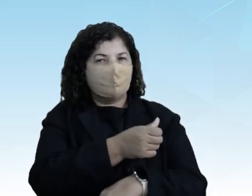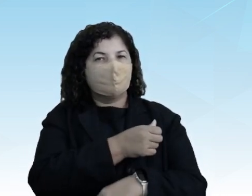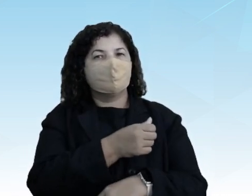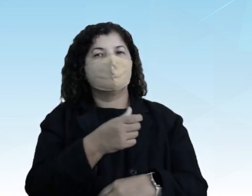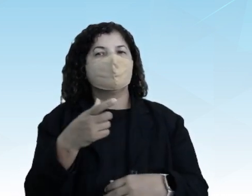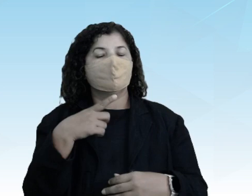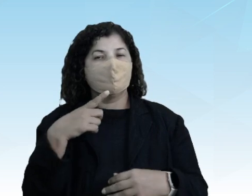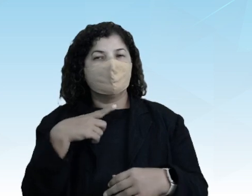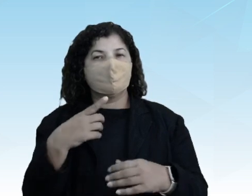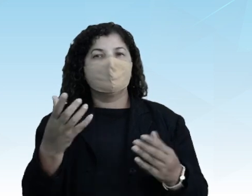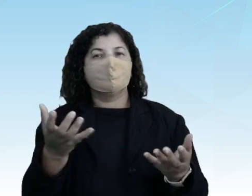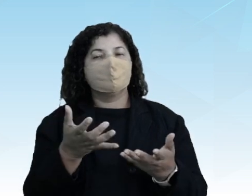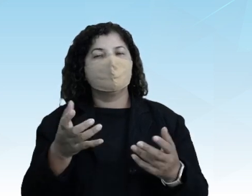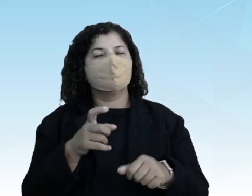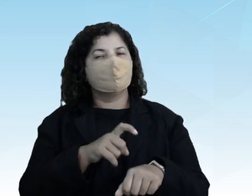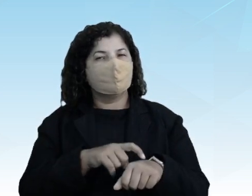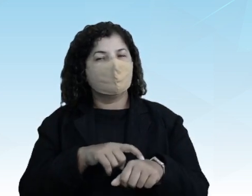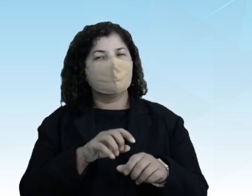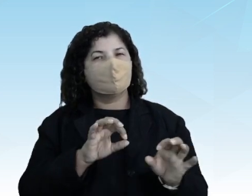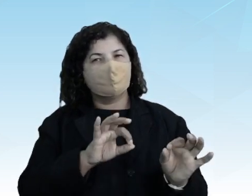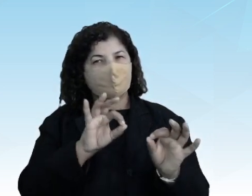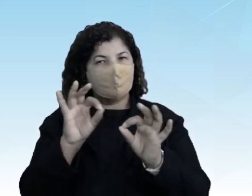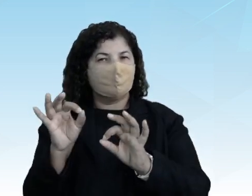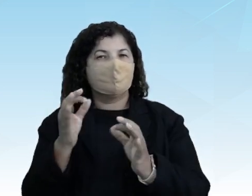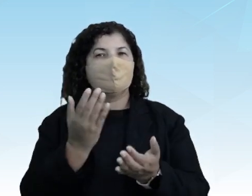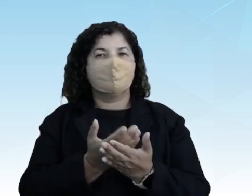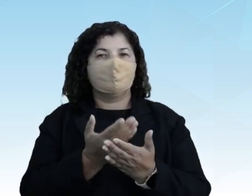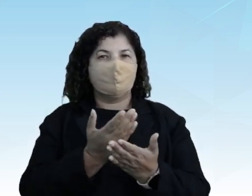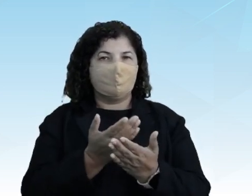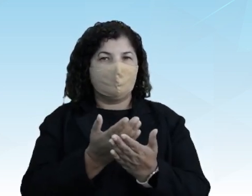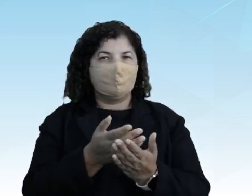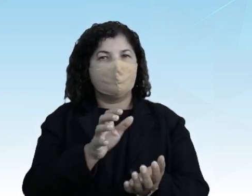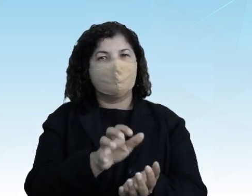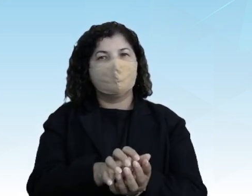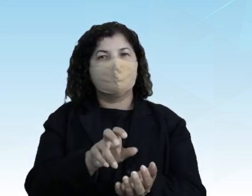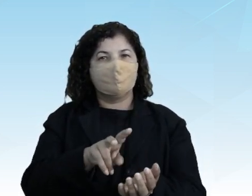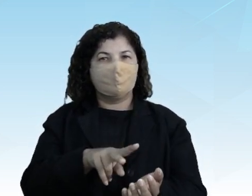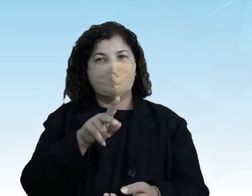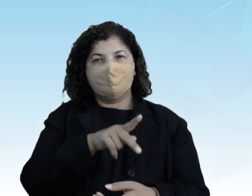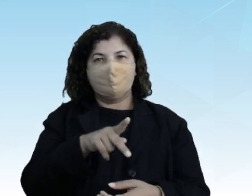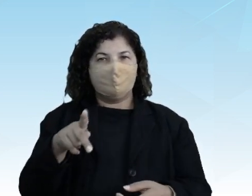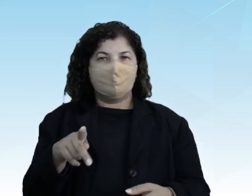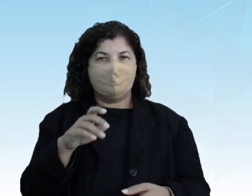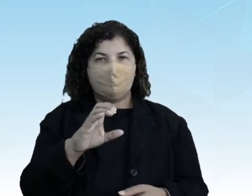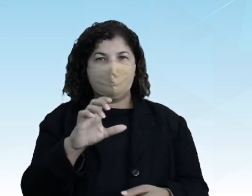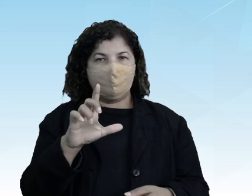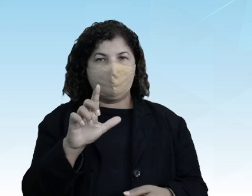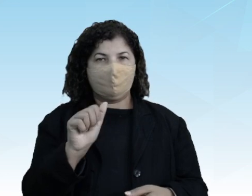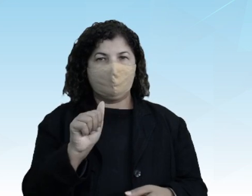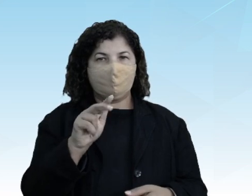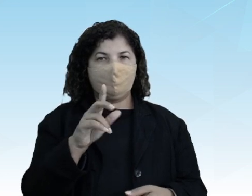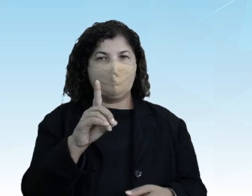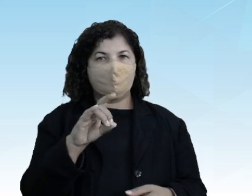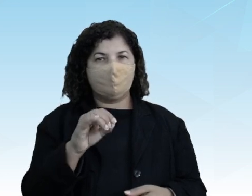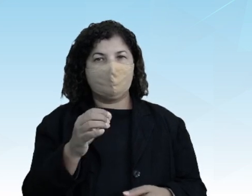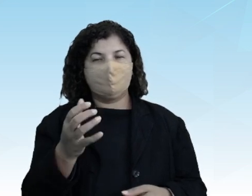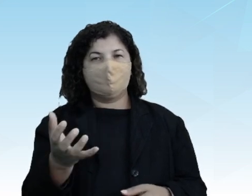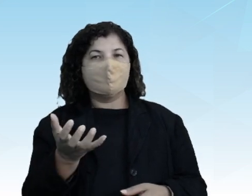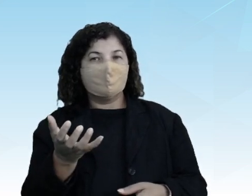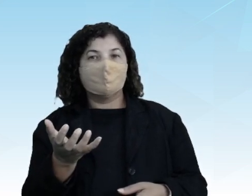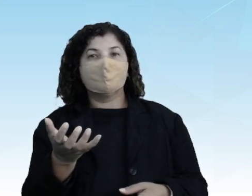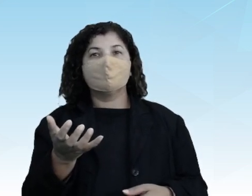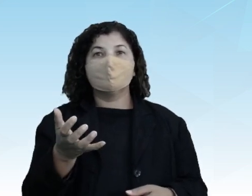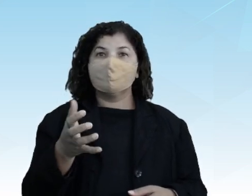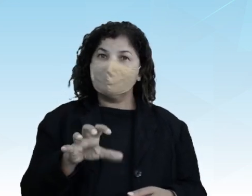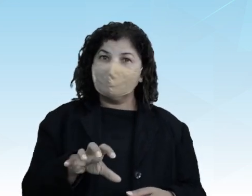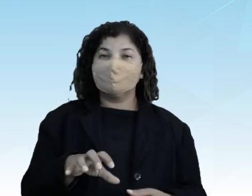está nesse momento aí assistindo a nossa aula do EducaPE com o professor Cláudio Nascimento, ou queres ou não